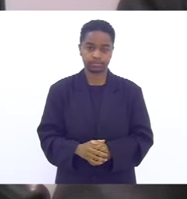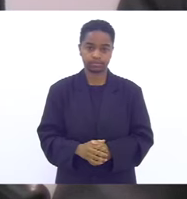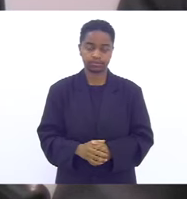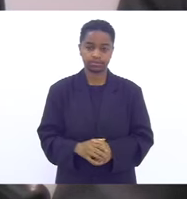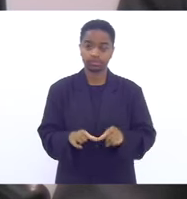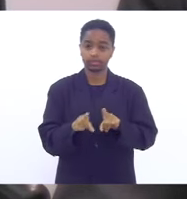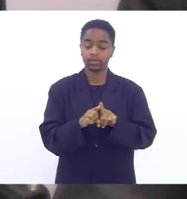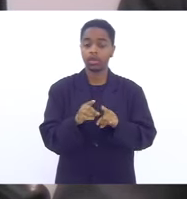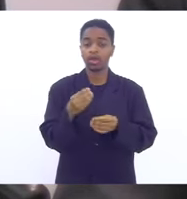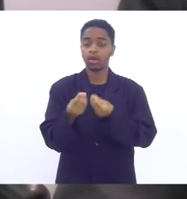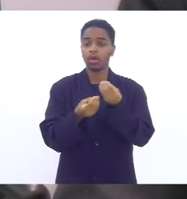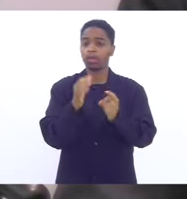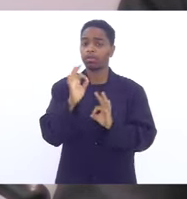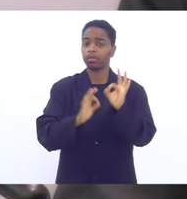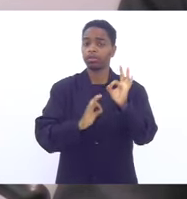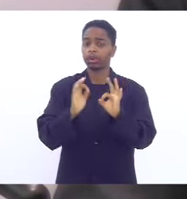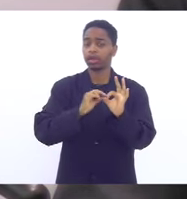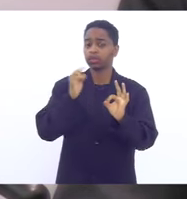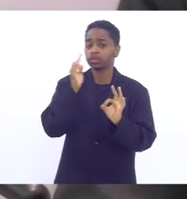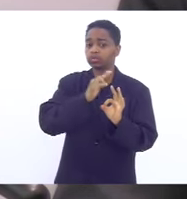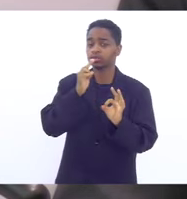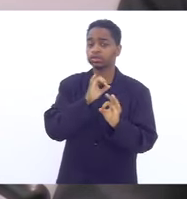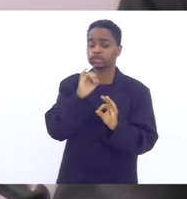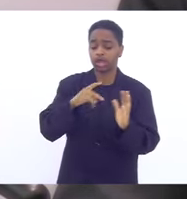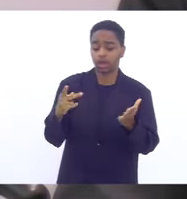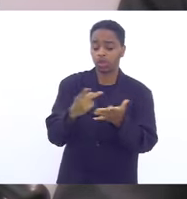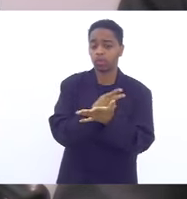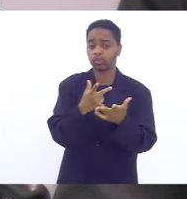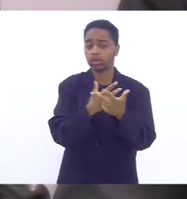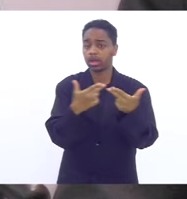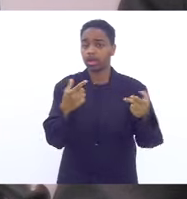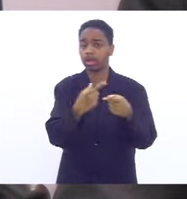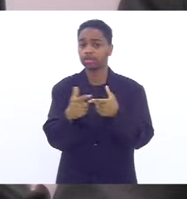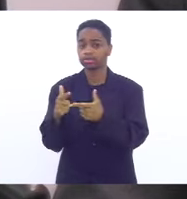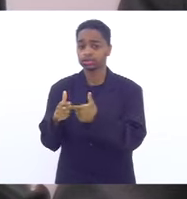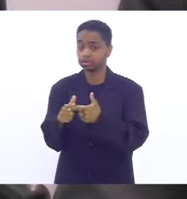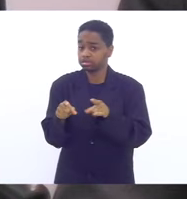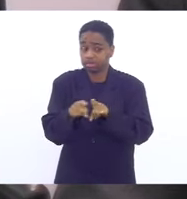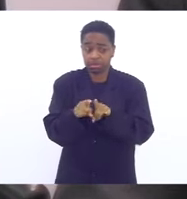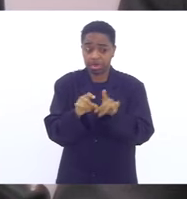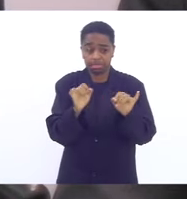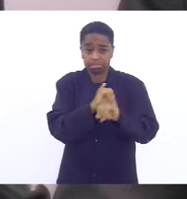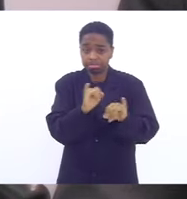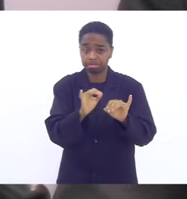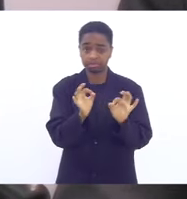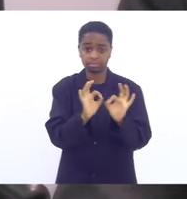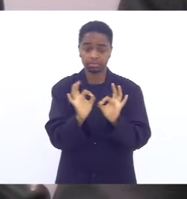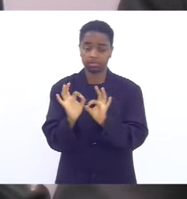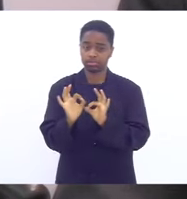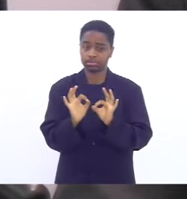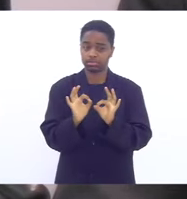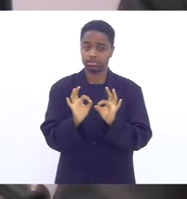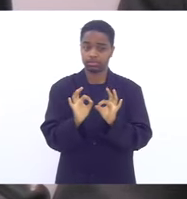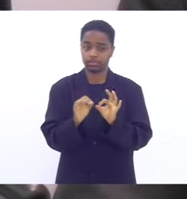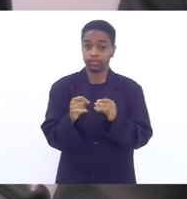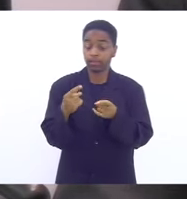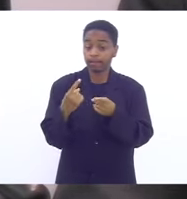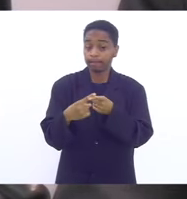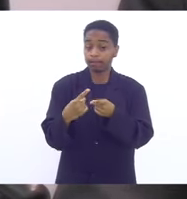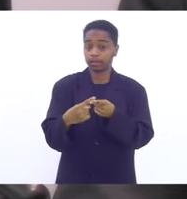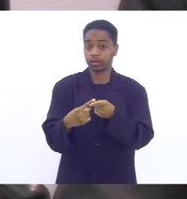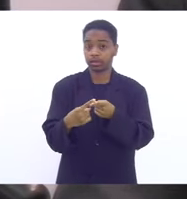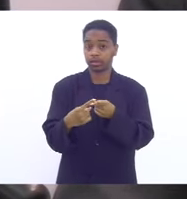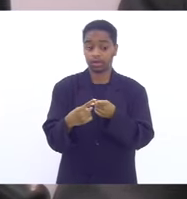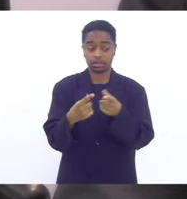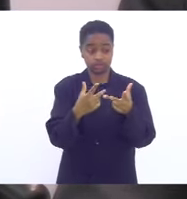Plano de emergência, que seria o segundo ponto, presidente, também não foi aqui apresentado. Porque essas condições,